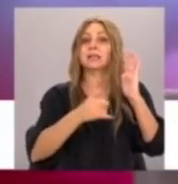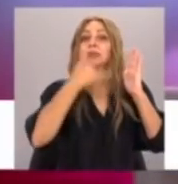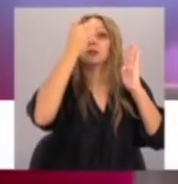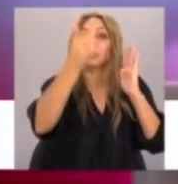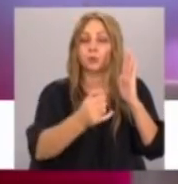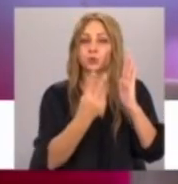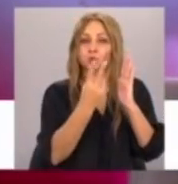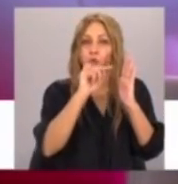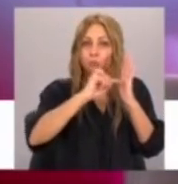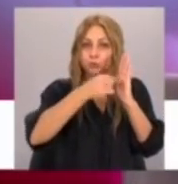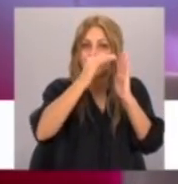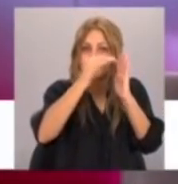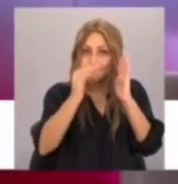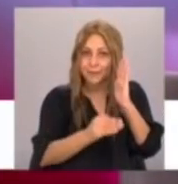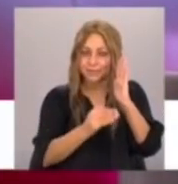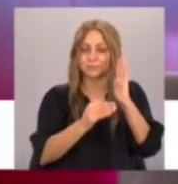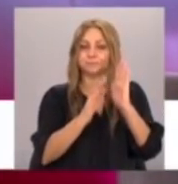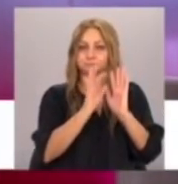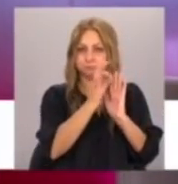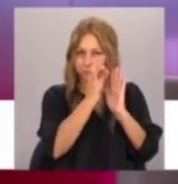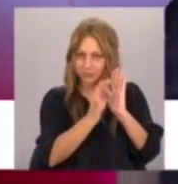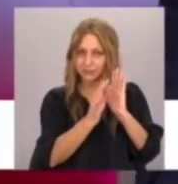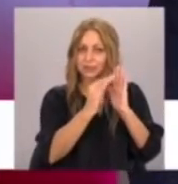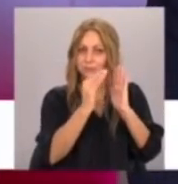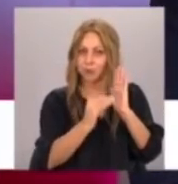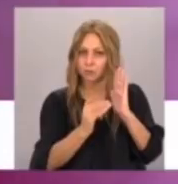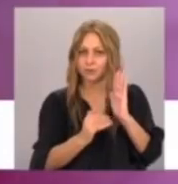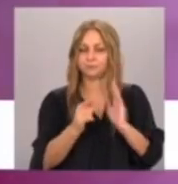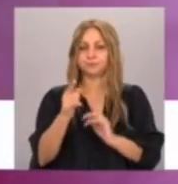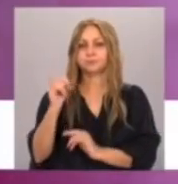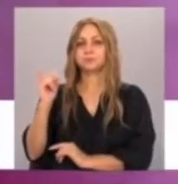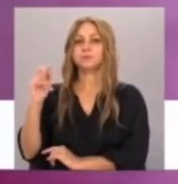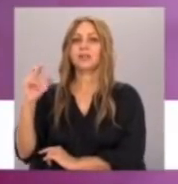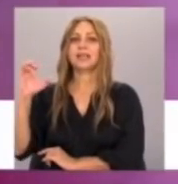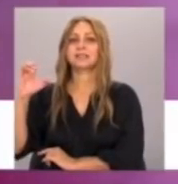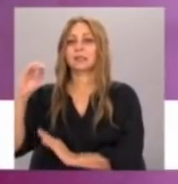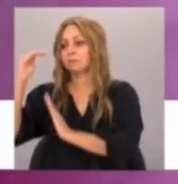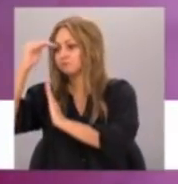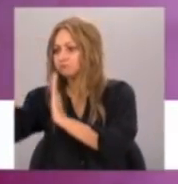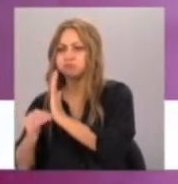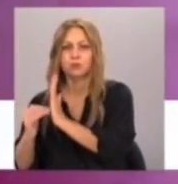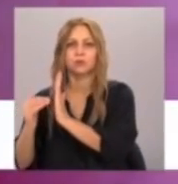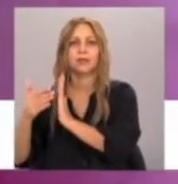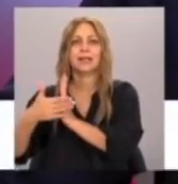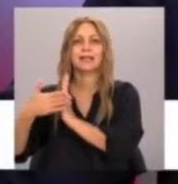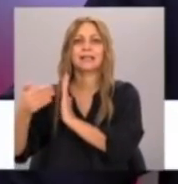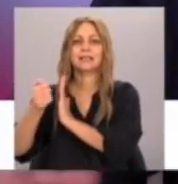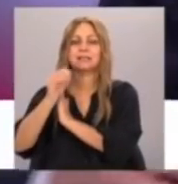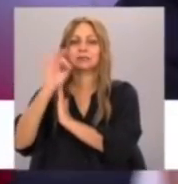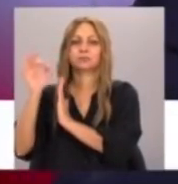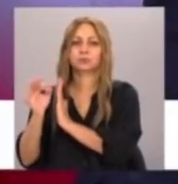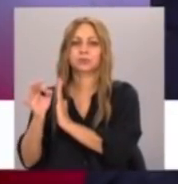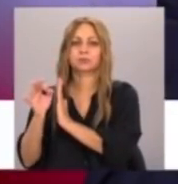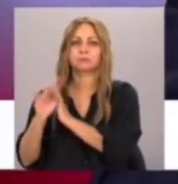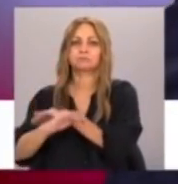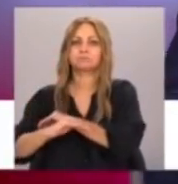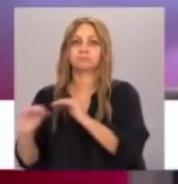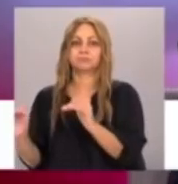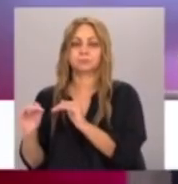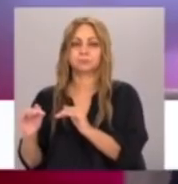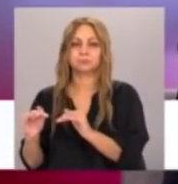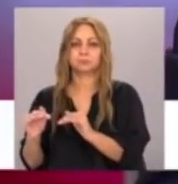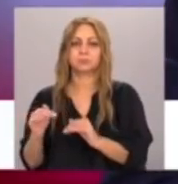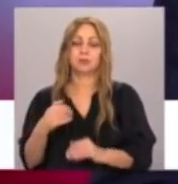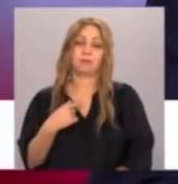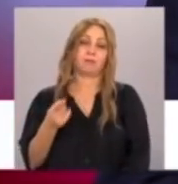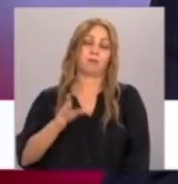até no tanquinho e RC para operar em servi-la baixar Alto da Quinze por cento iluminavam a derrama Estadual é